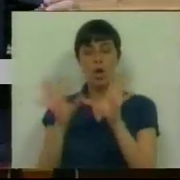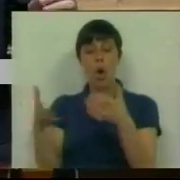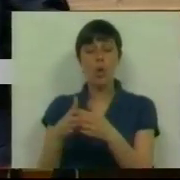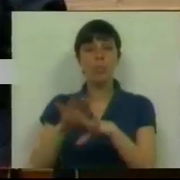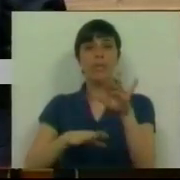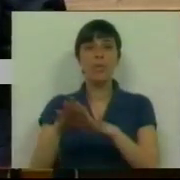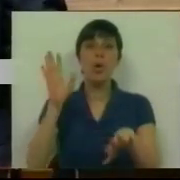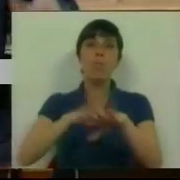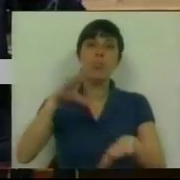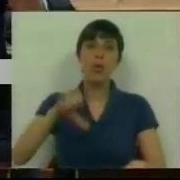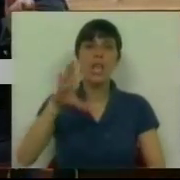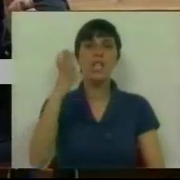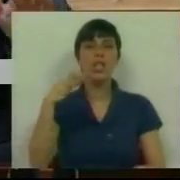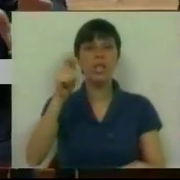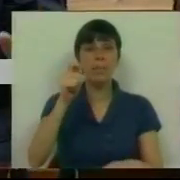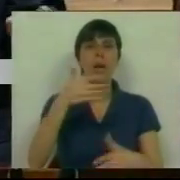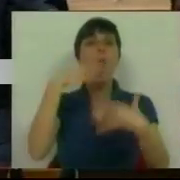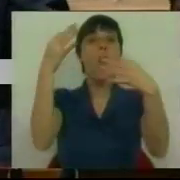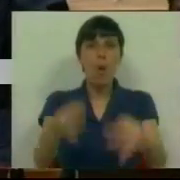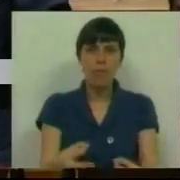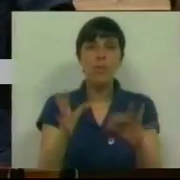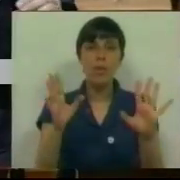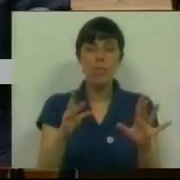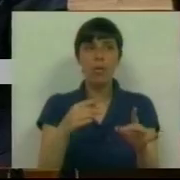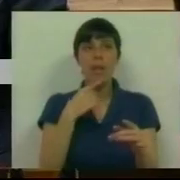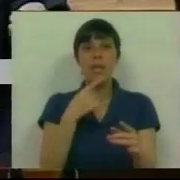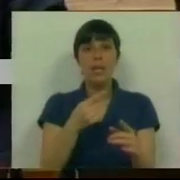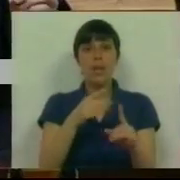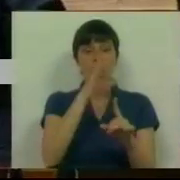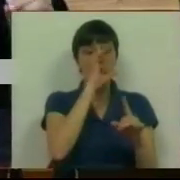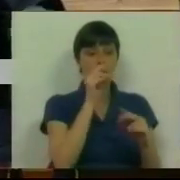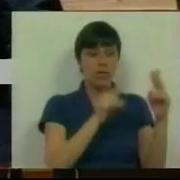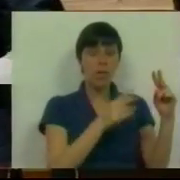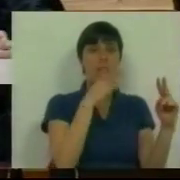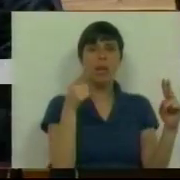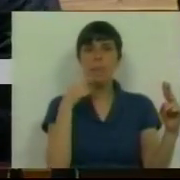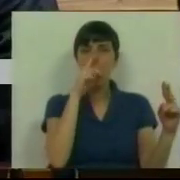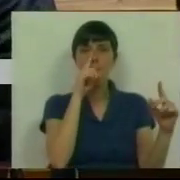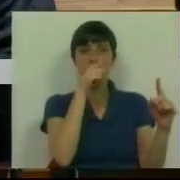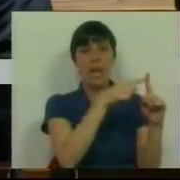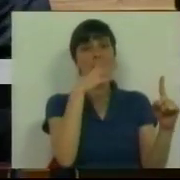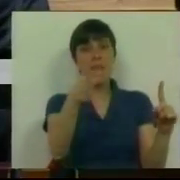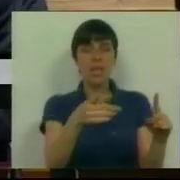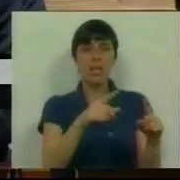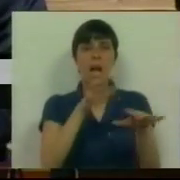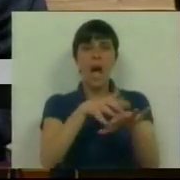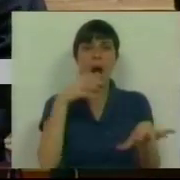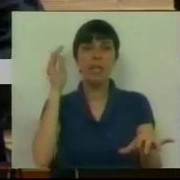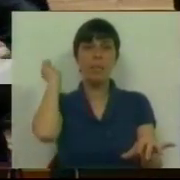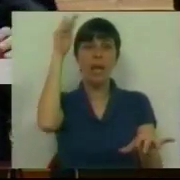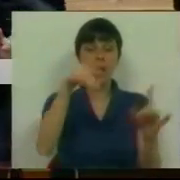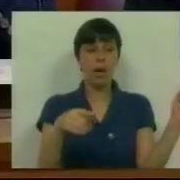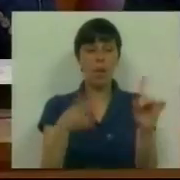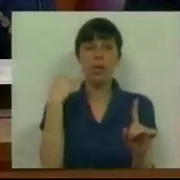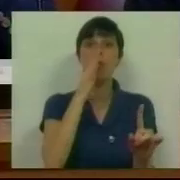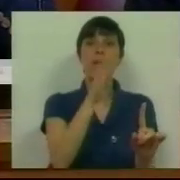tomou sobre os Chipres e confirmou, aliás até desmentindo o Ministro Vítor Gaspar naquilo que ele disse à Assembleia da